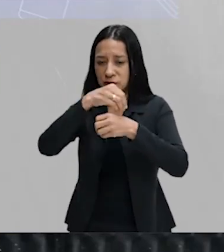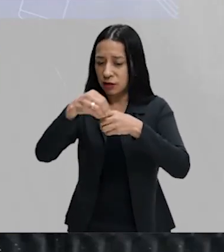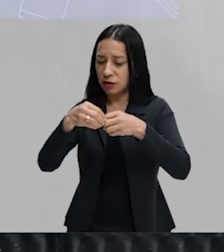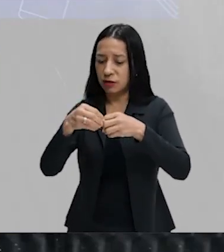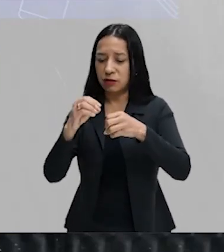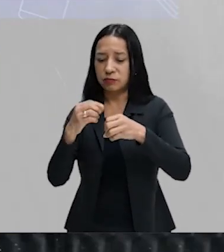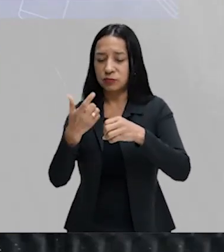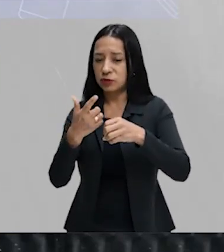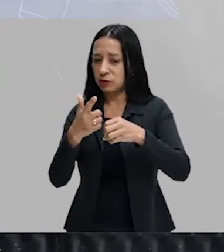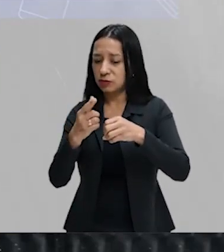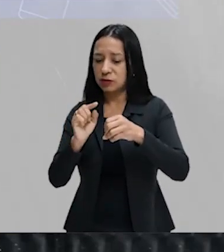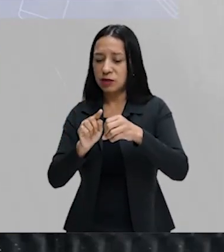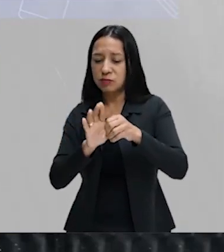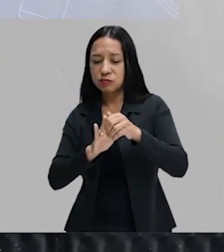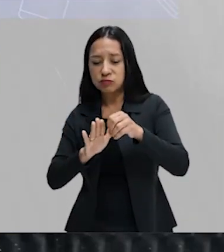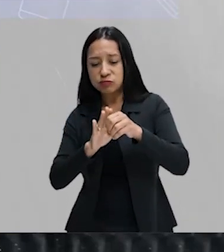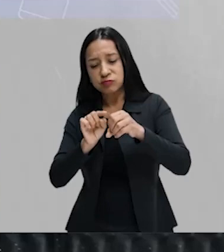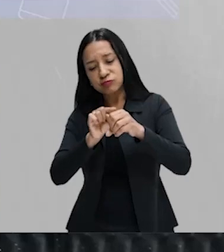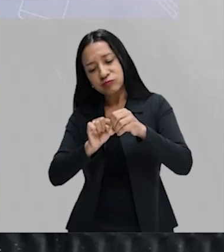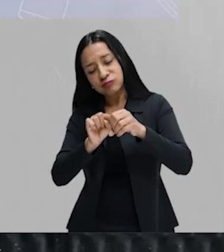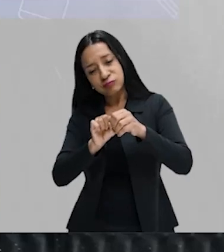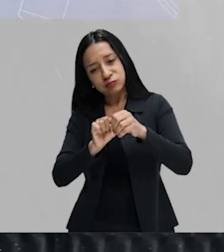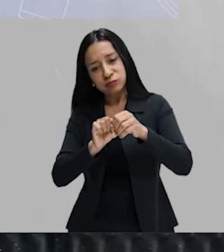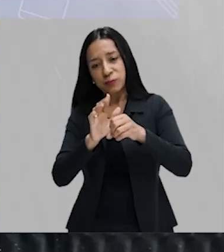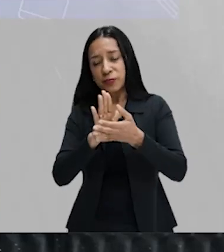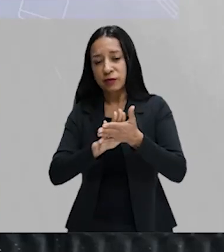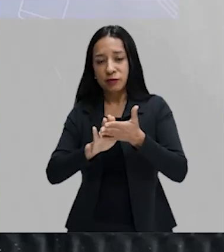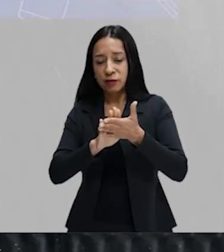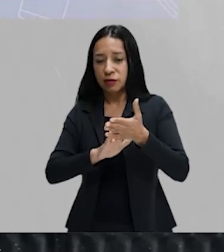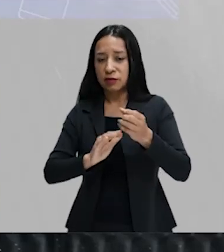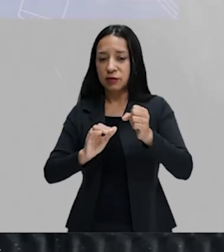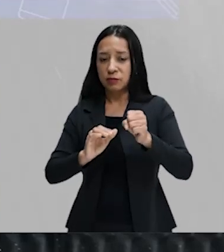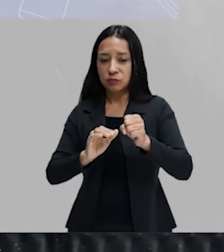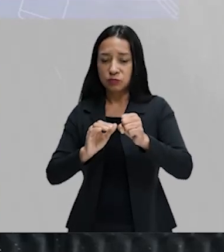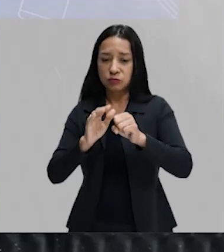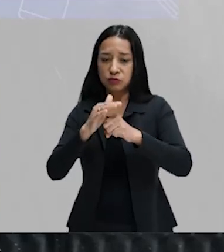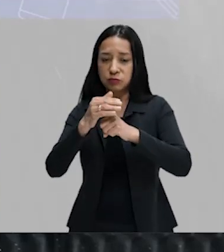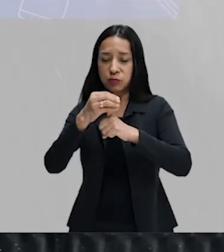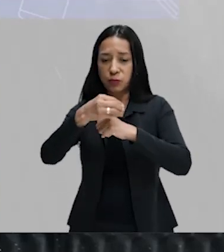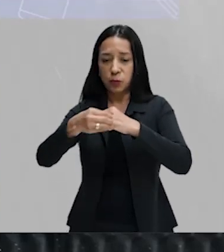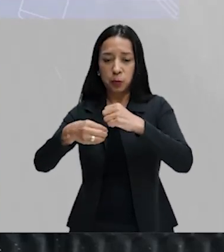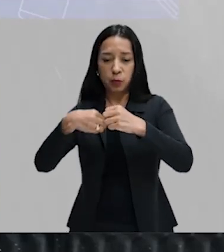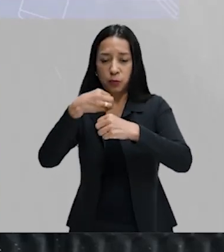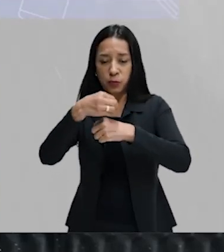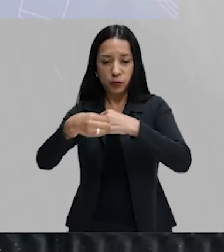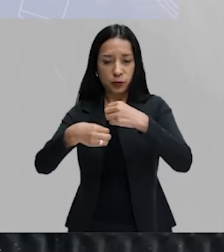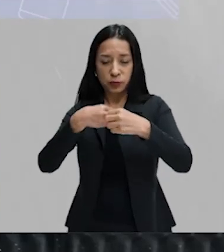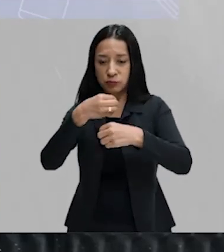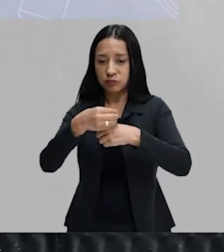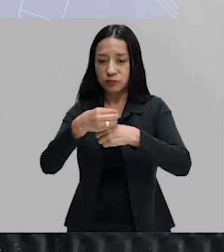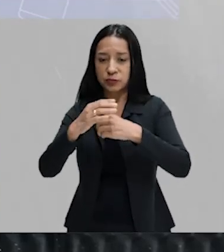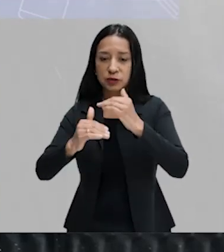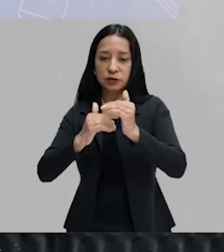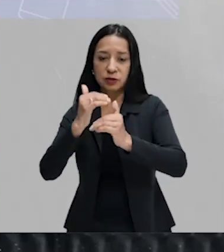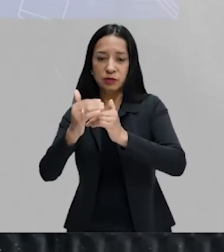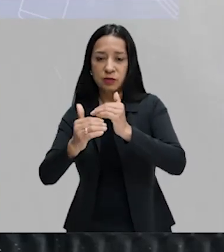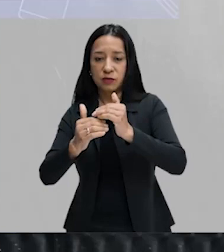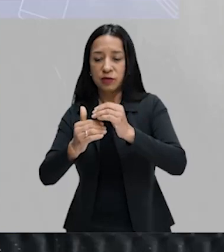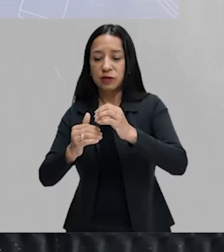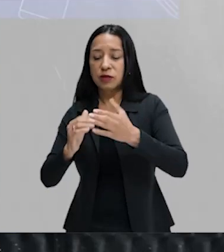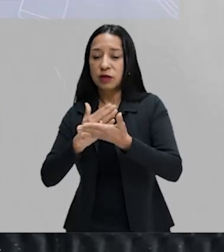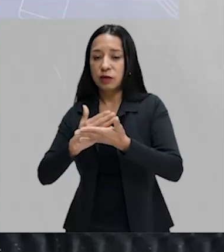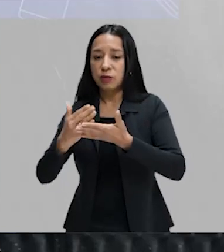oca, não tem um espaço no interior desse embrião. Quando esse embrião vai se desenvolvendo mais ainda, ele